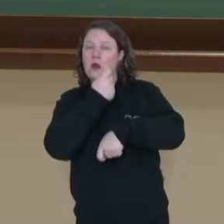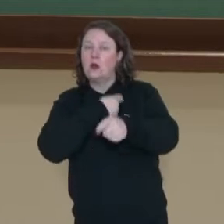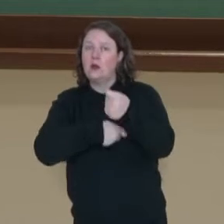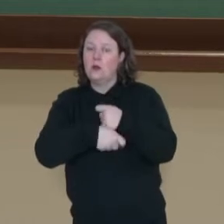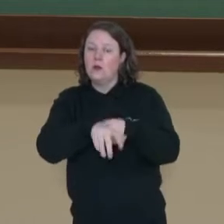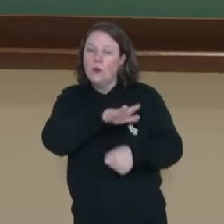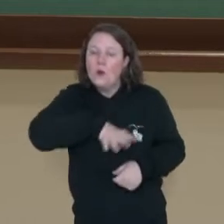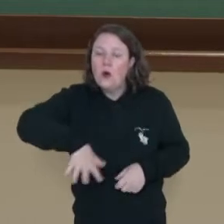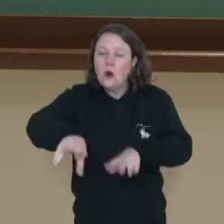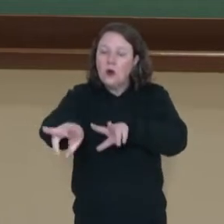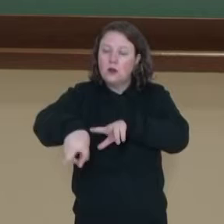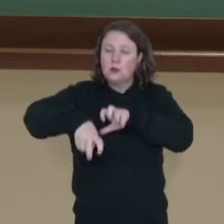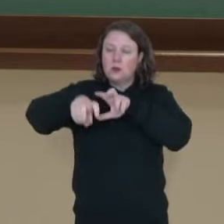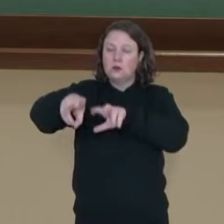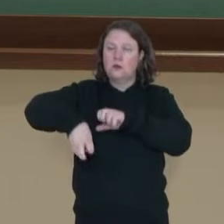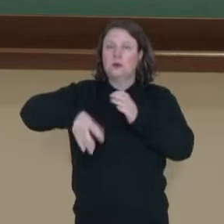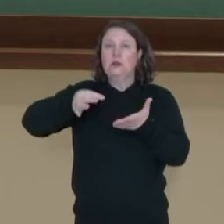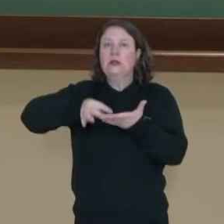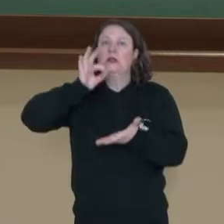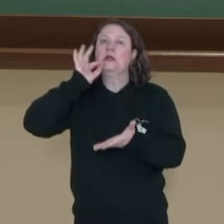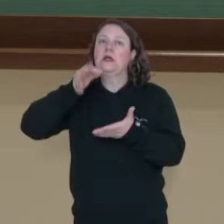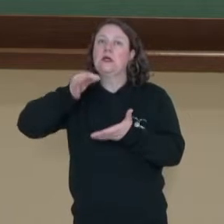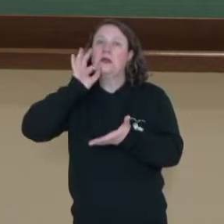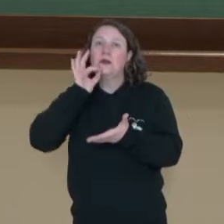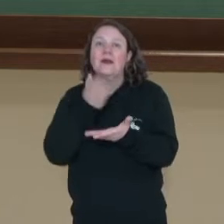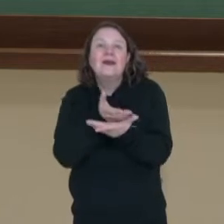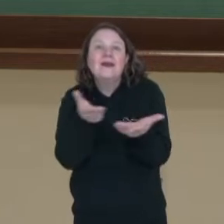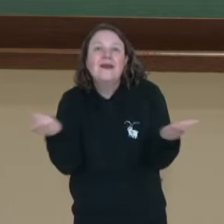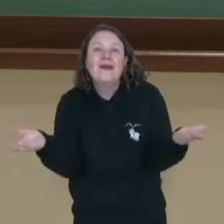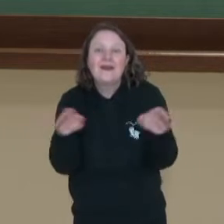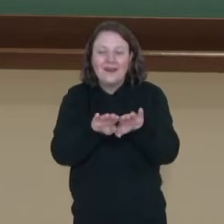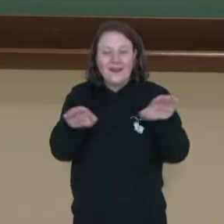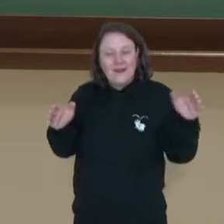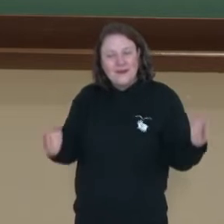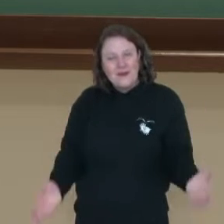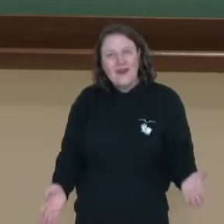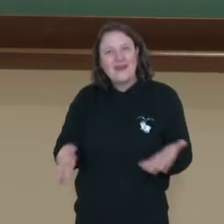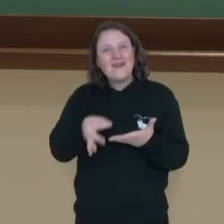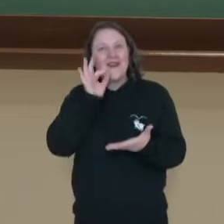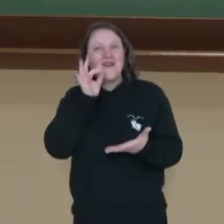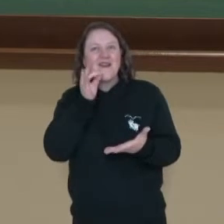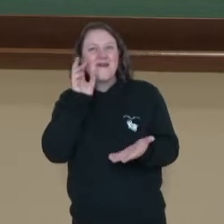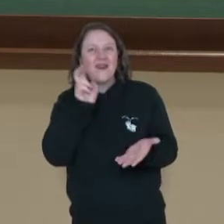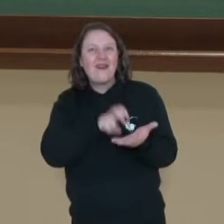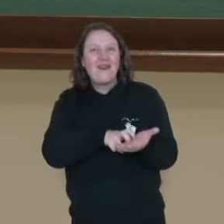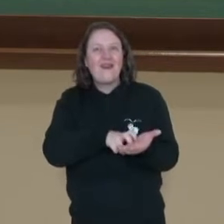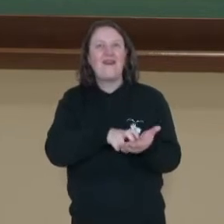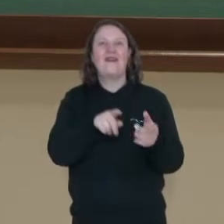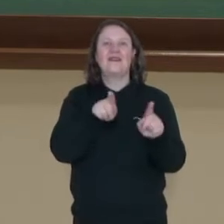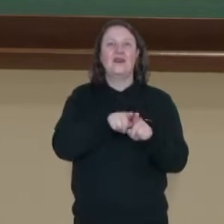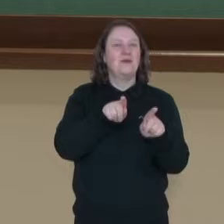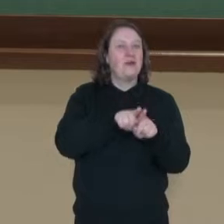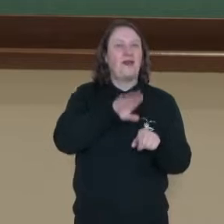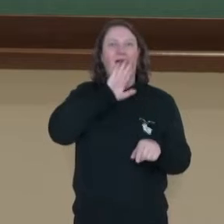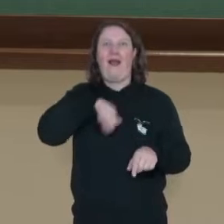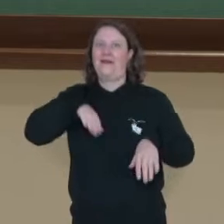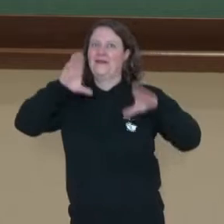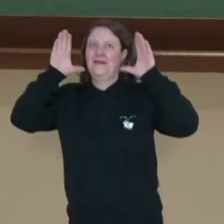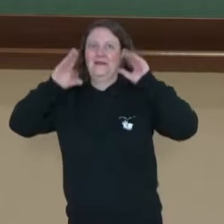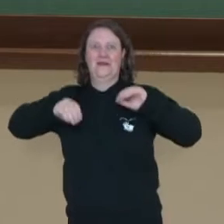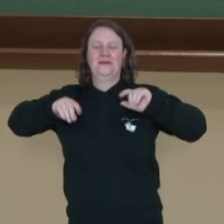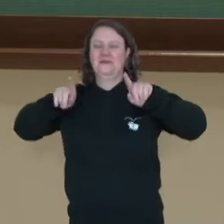cafeeira, né? O café que está aí na nossa mesa, no café da manhã, ao longo do dia, ele vai ser